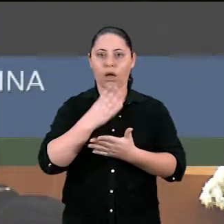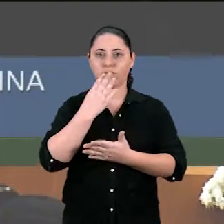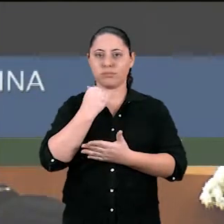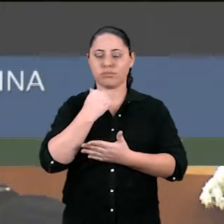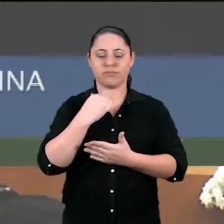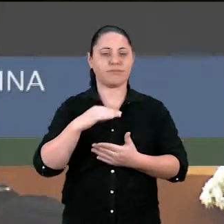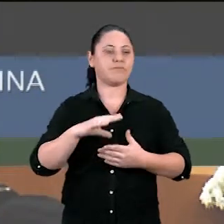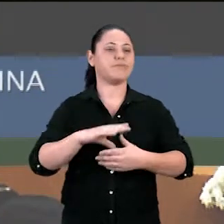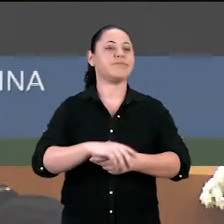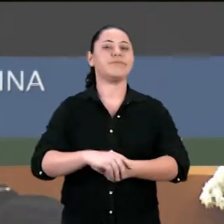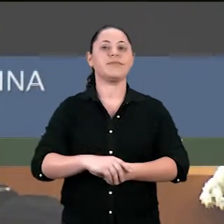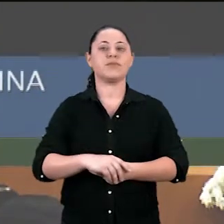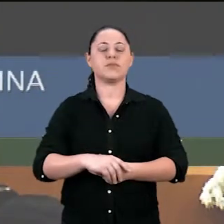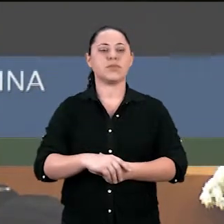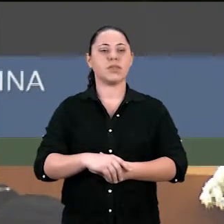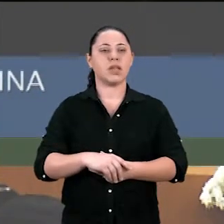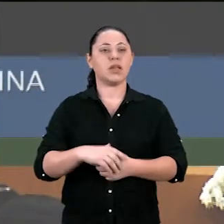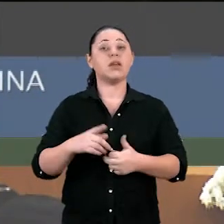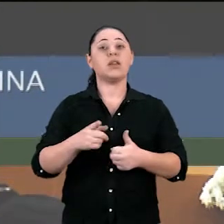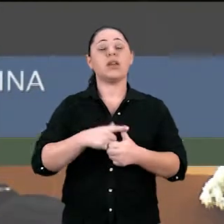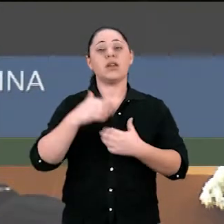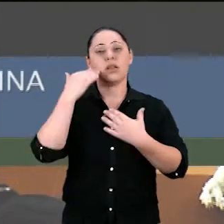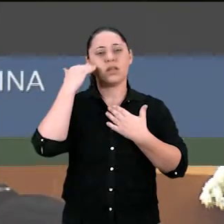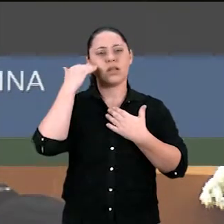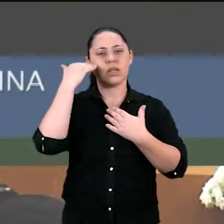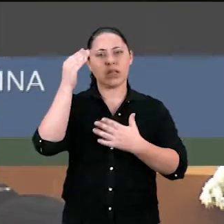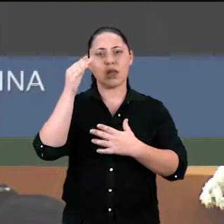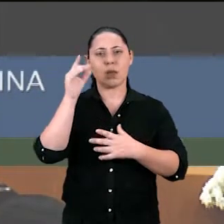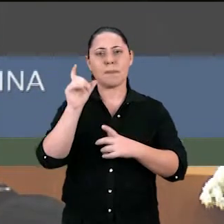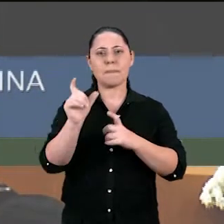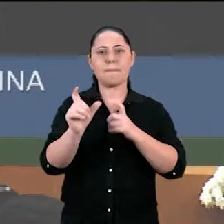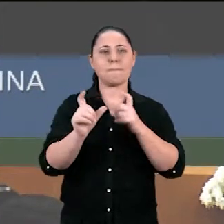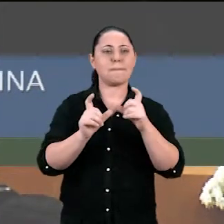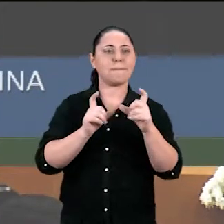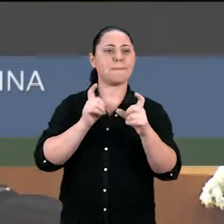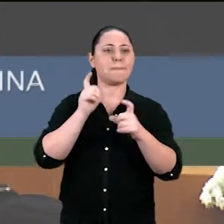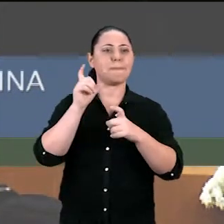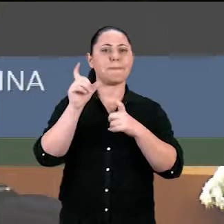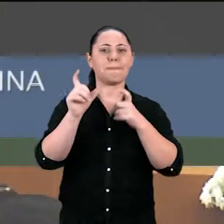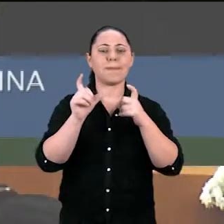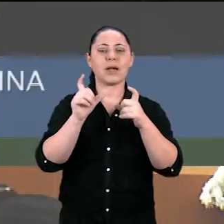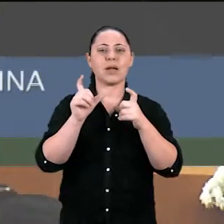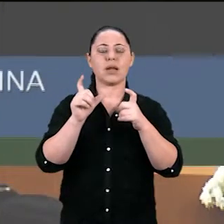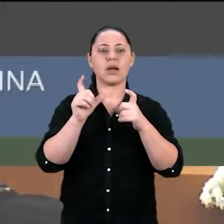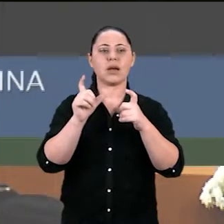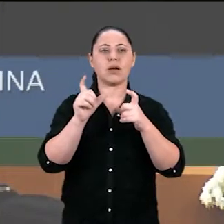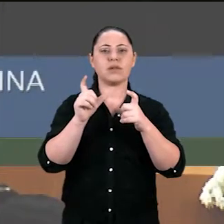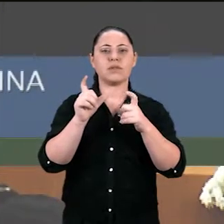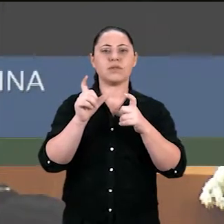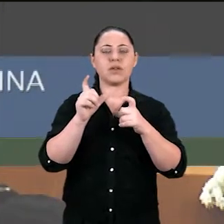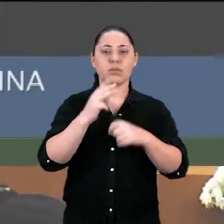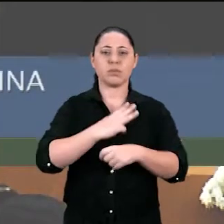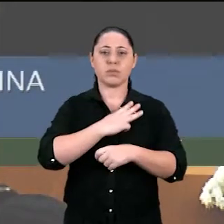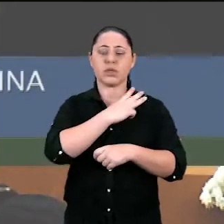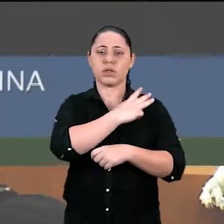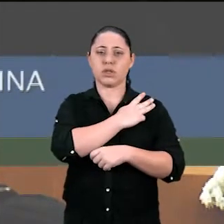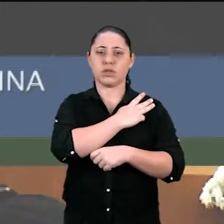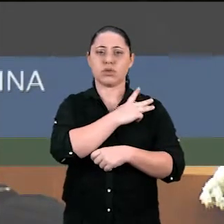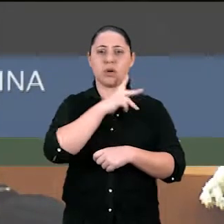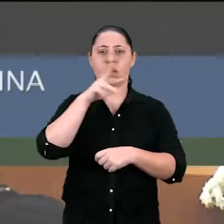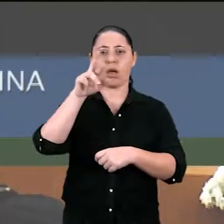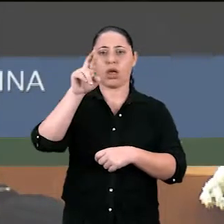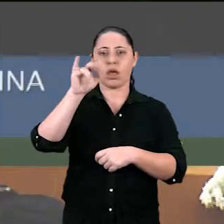deixar inicialmente de agradecer as palavras do eminente ministro Reinaldo Soares da